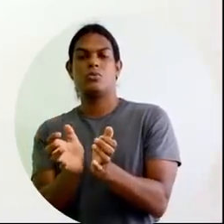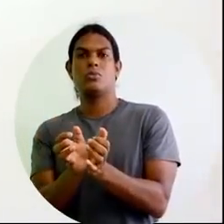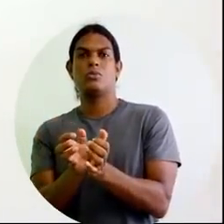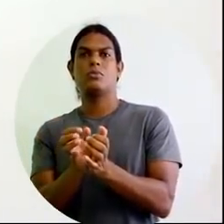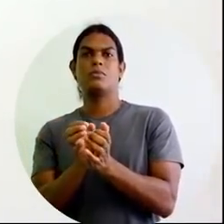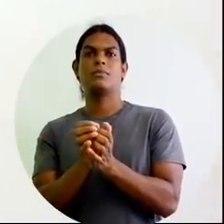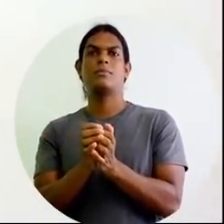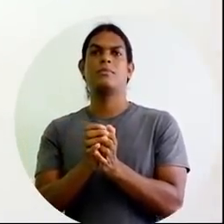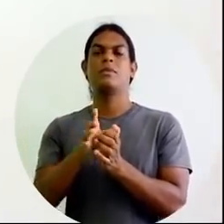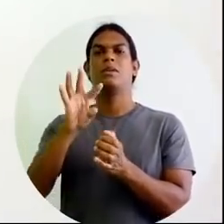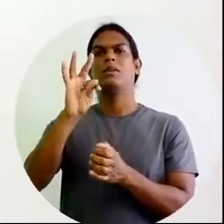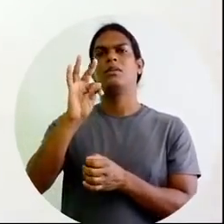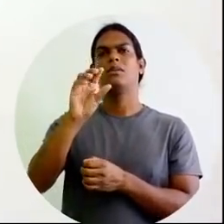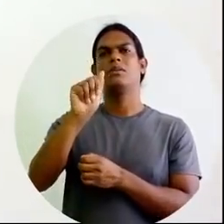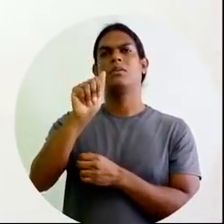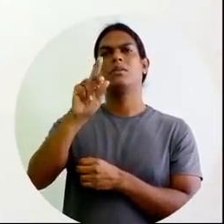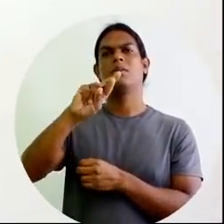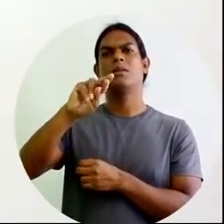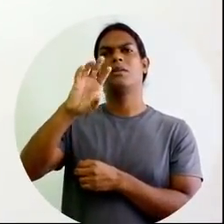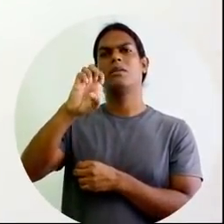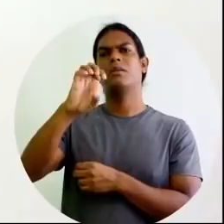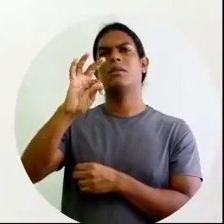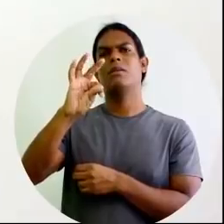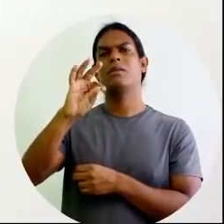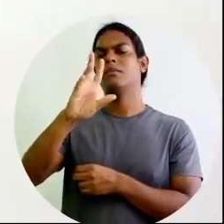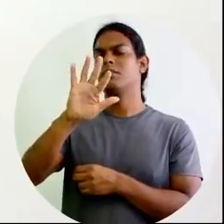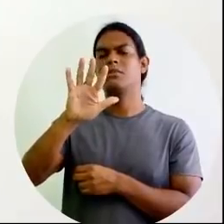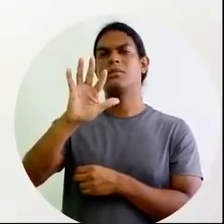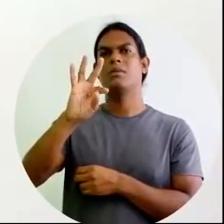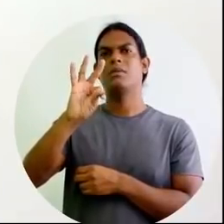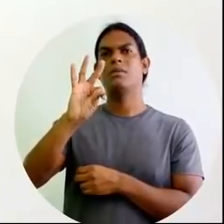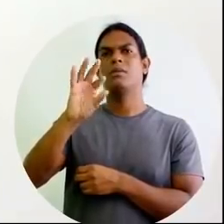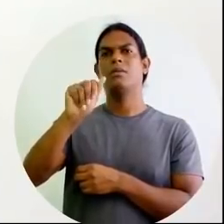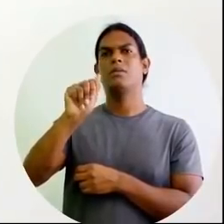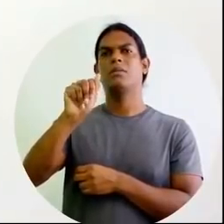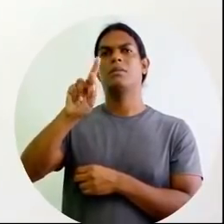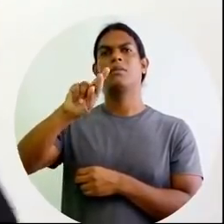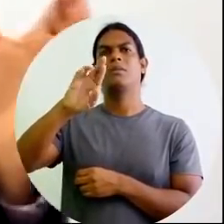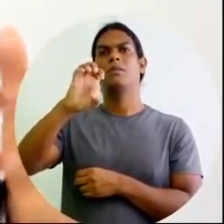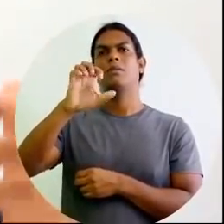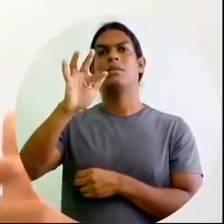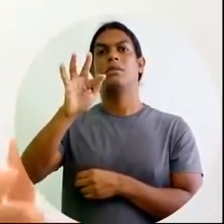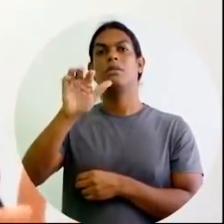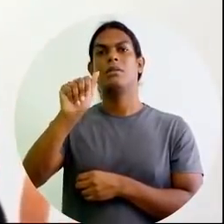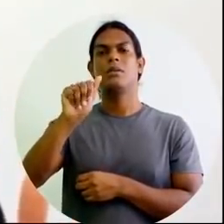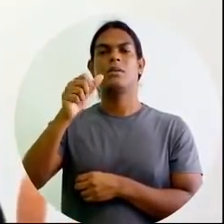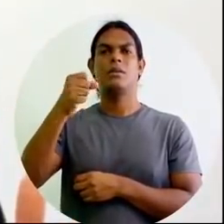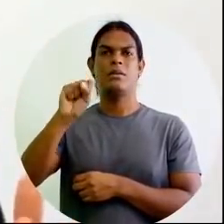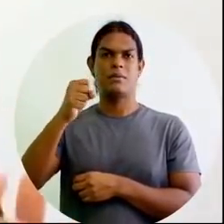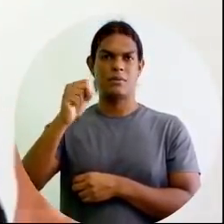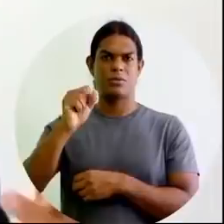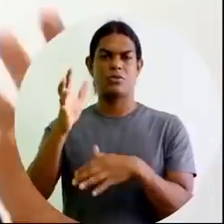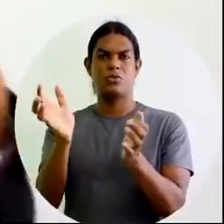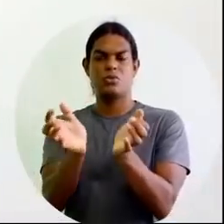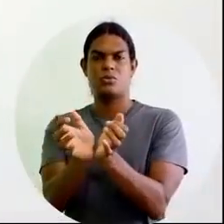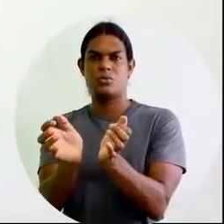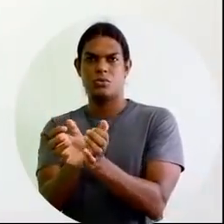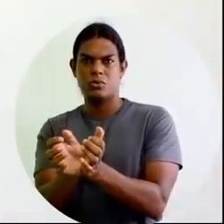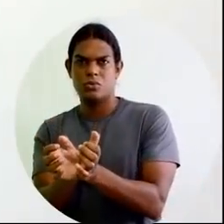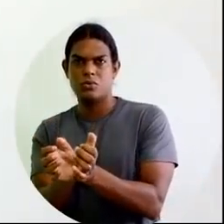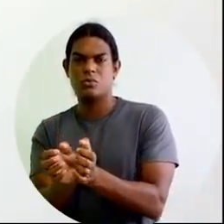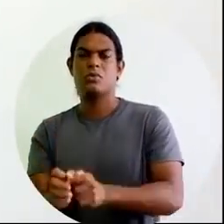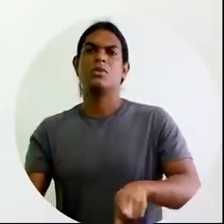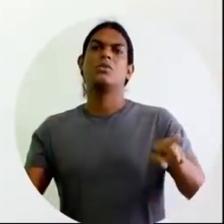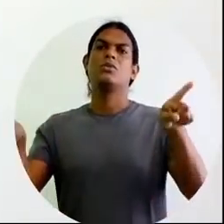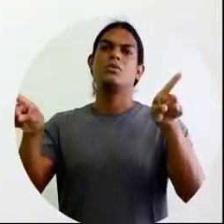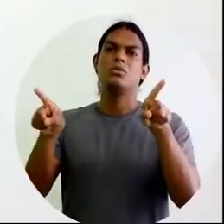de tarefa, que é quando as pessoas se juntam, na verdade, para fazer uma determinada tarefa. Se junta